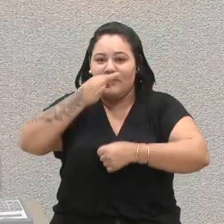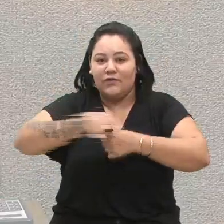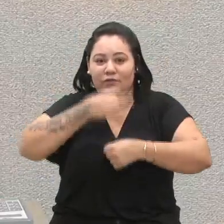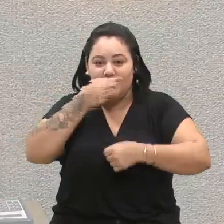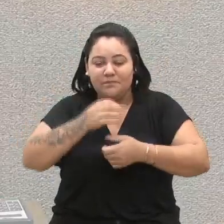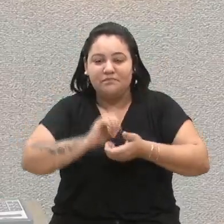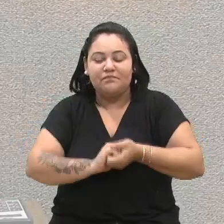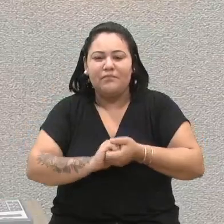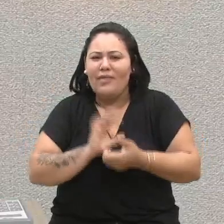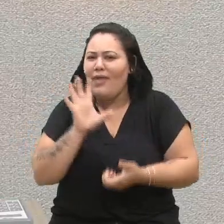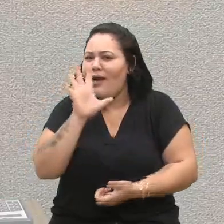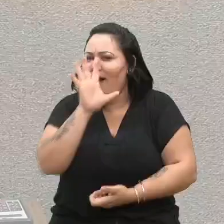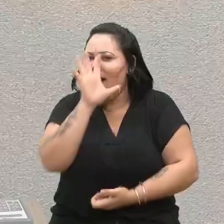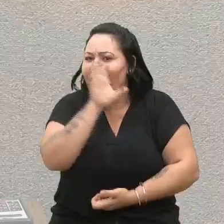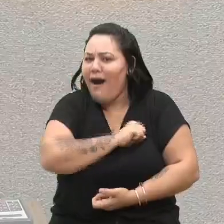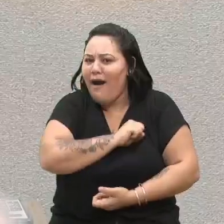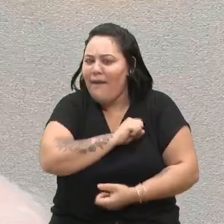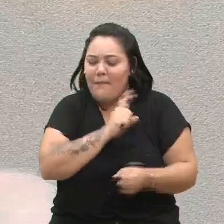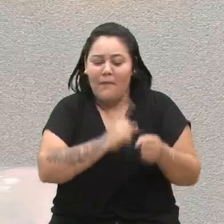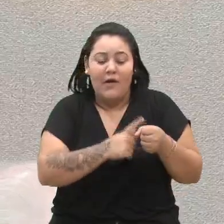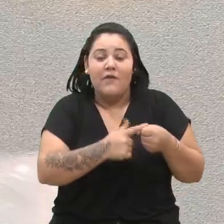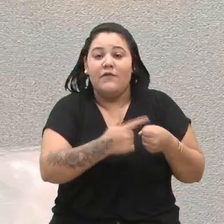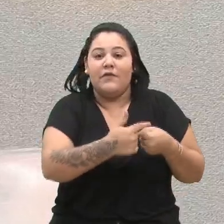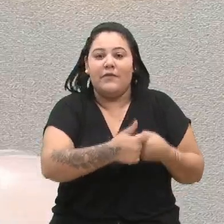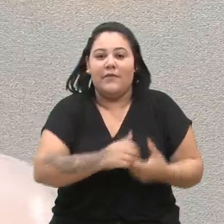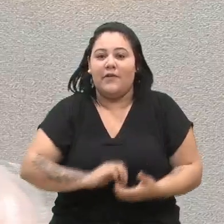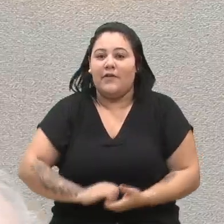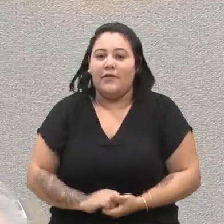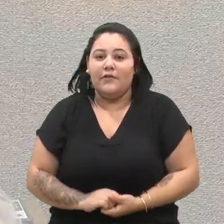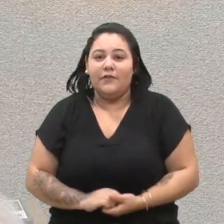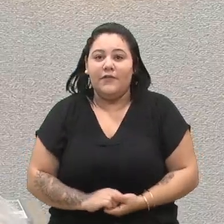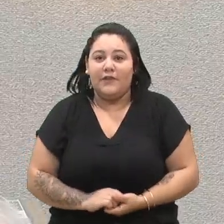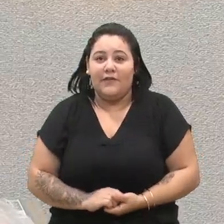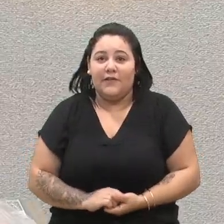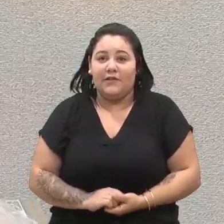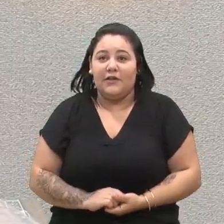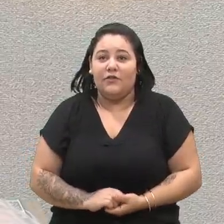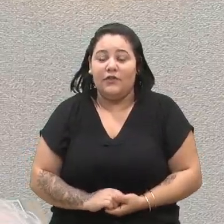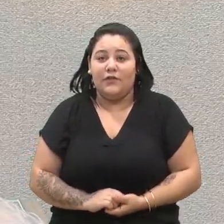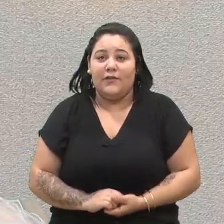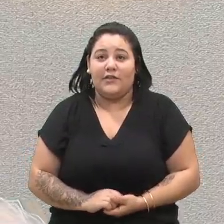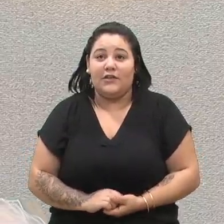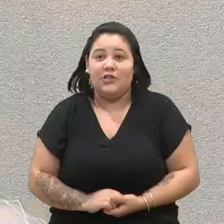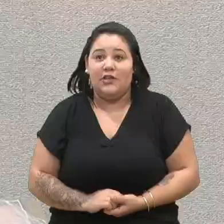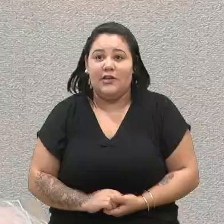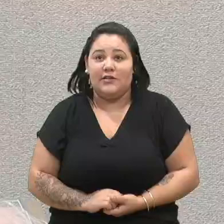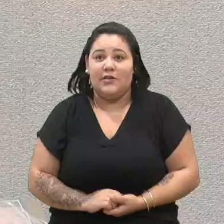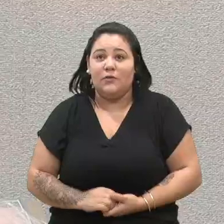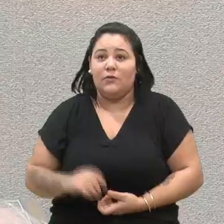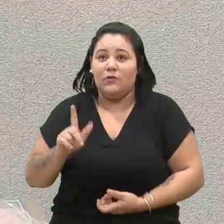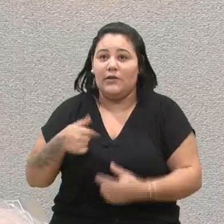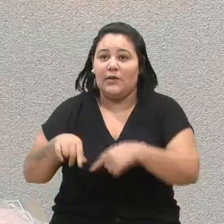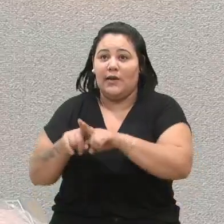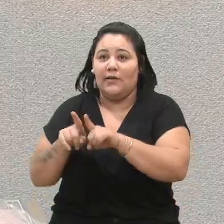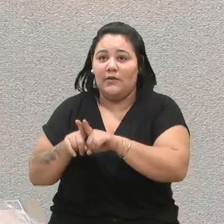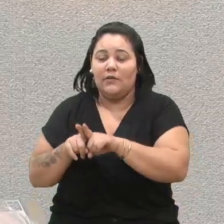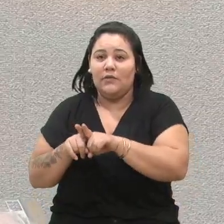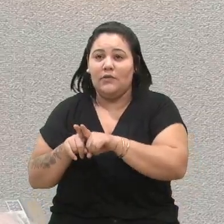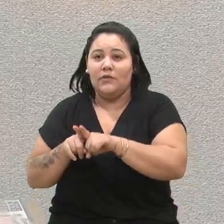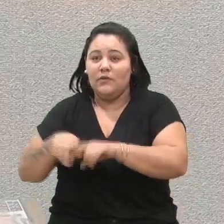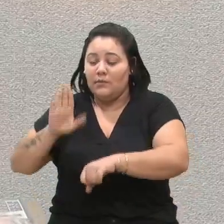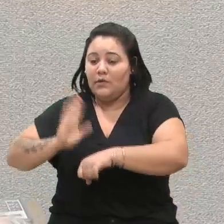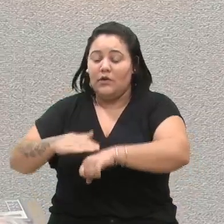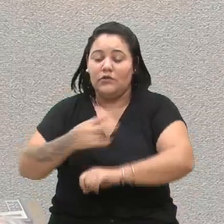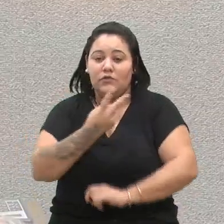pela nossa cidade, e eu nem lembrava que ele era de fora. E é um escritor da área cultural, Marcos Kirsch, que escreveu já mais de